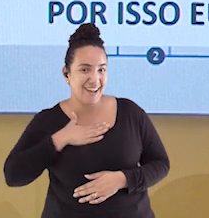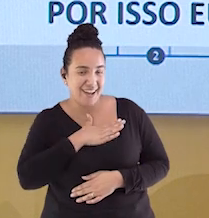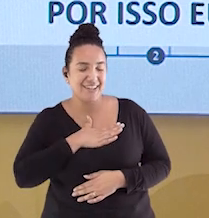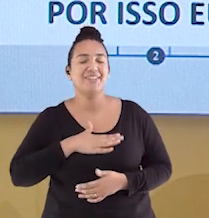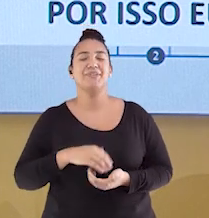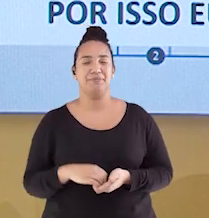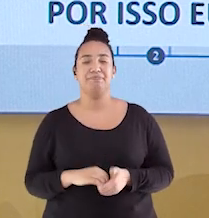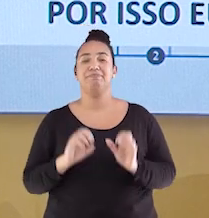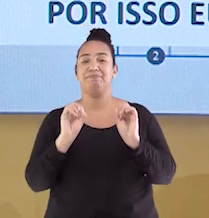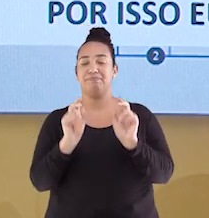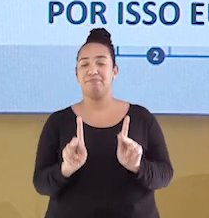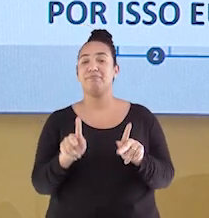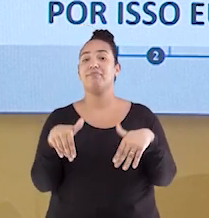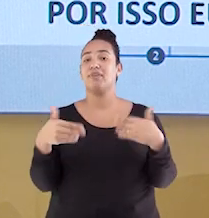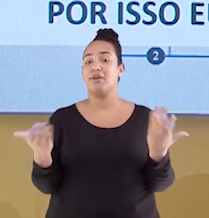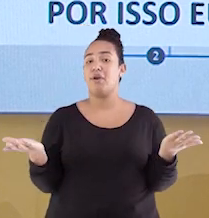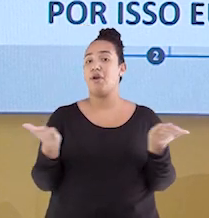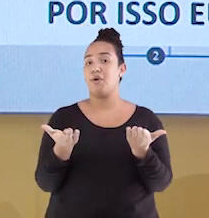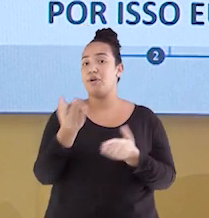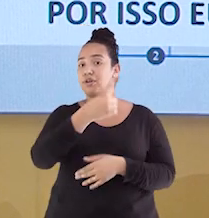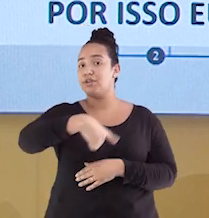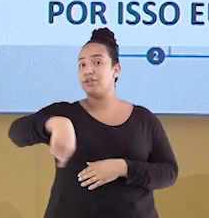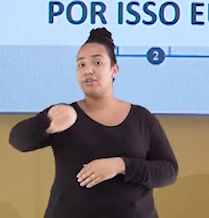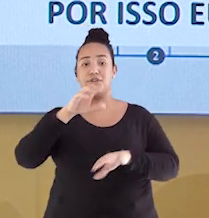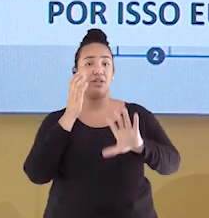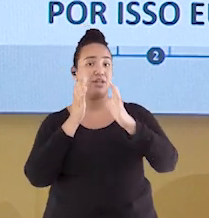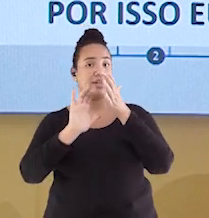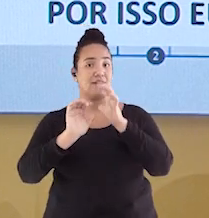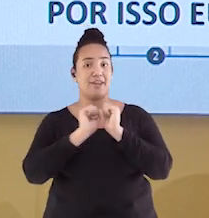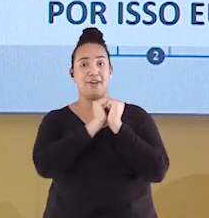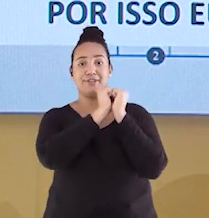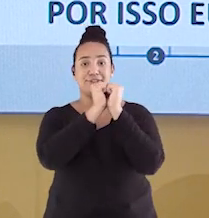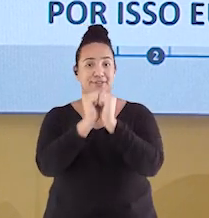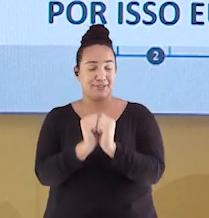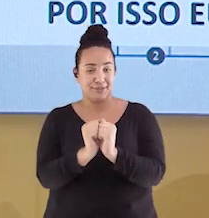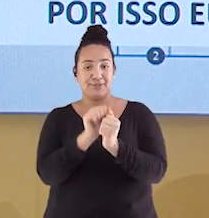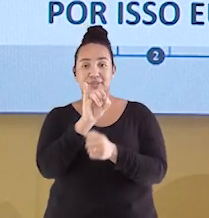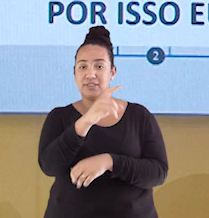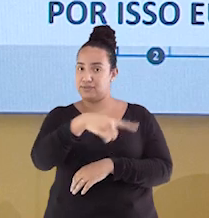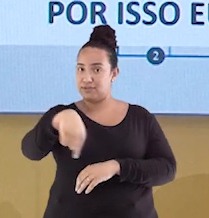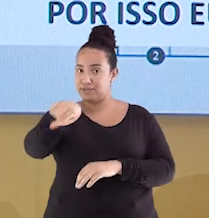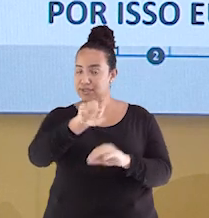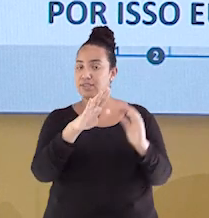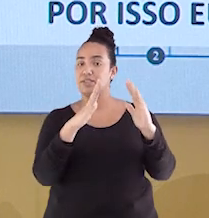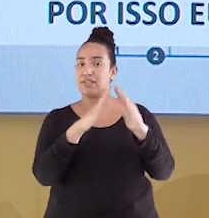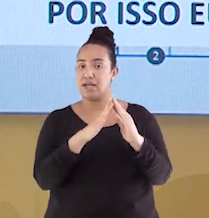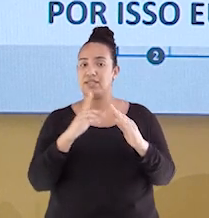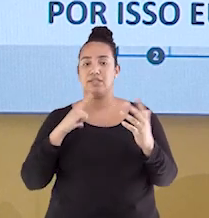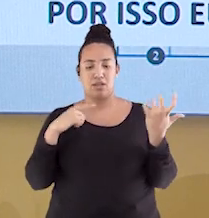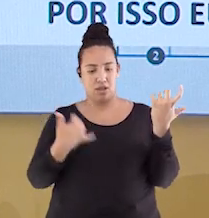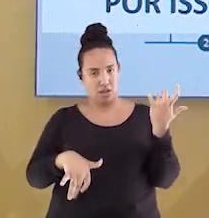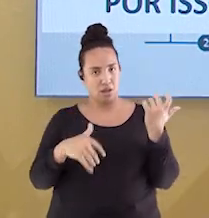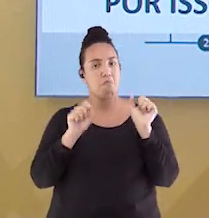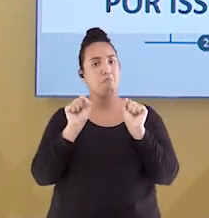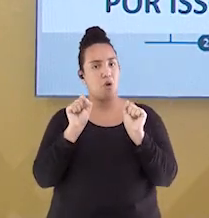Agora é hora de todo mundo cantar junto comigo. Quem tem um instrumento pode tocar. Beleza? Vamos